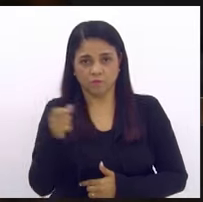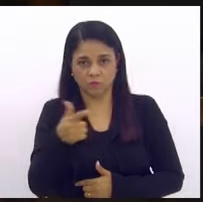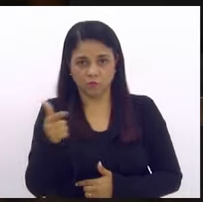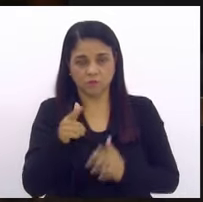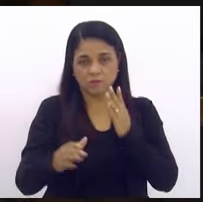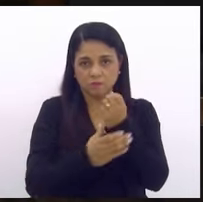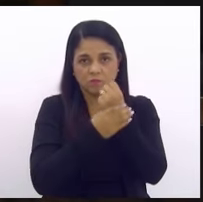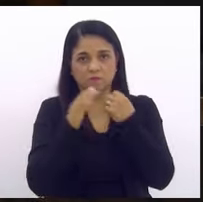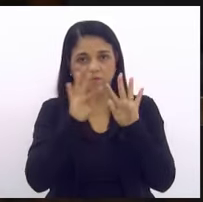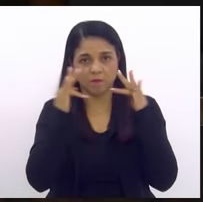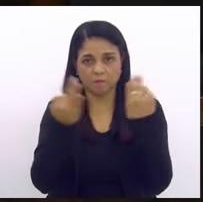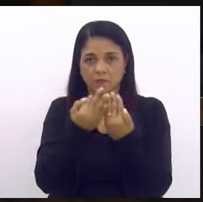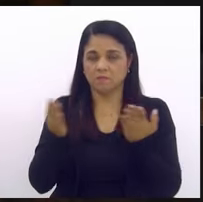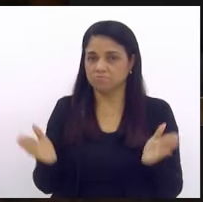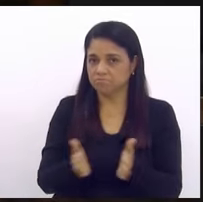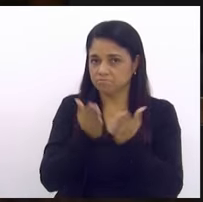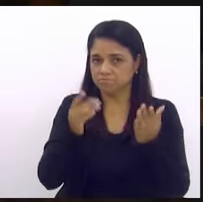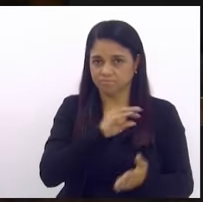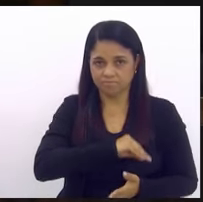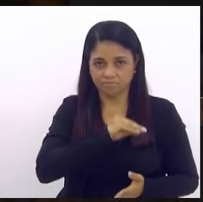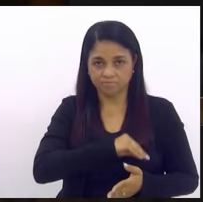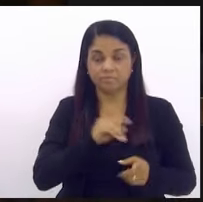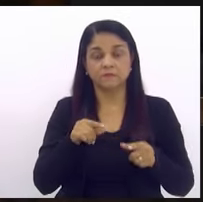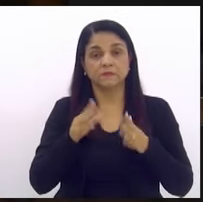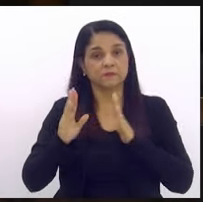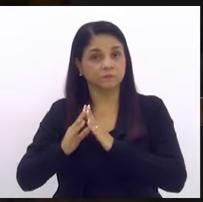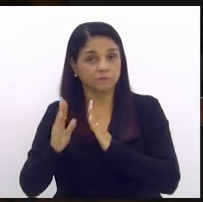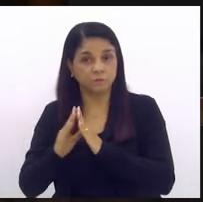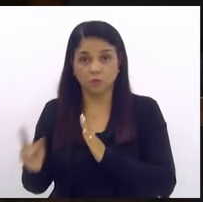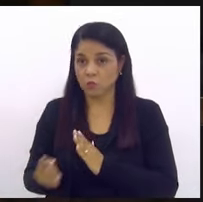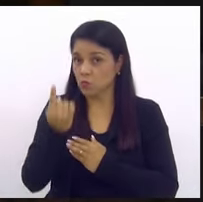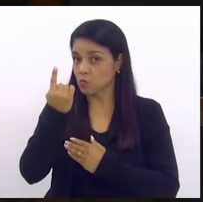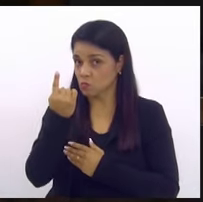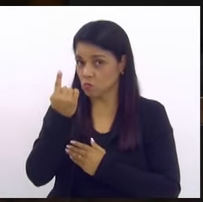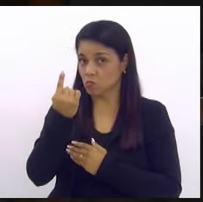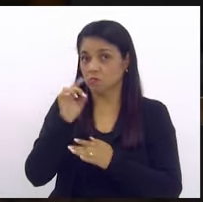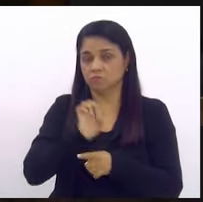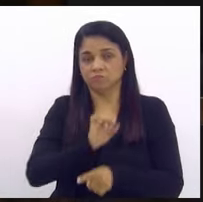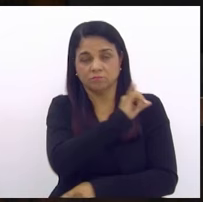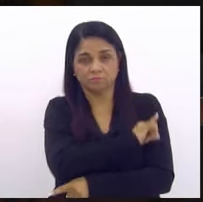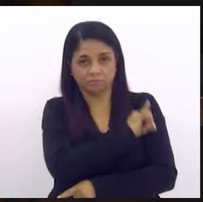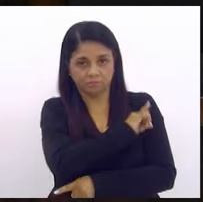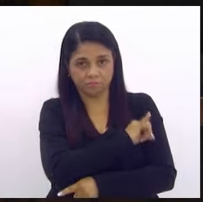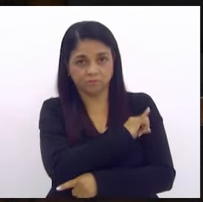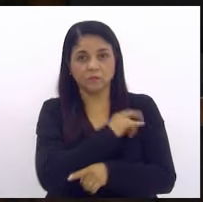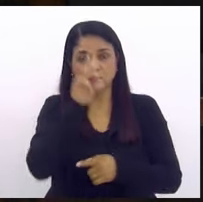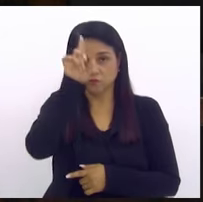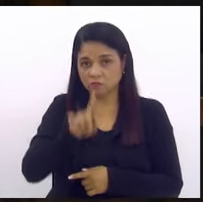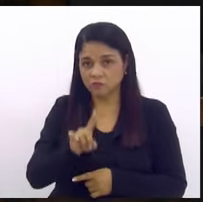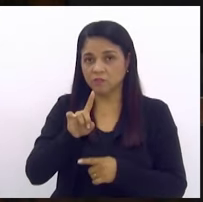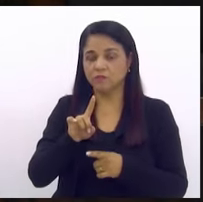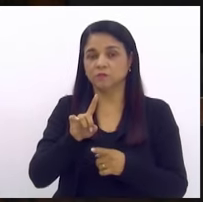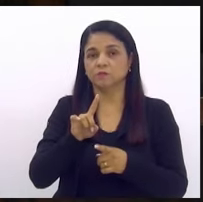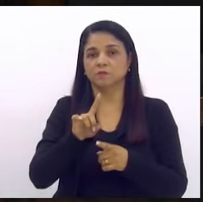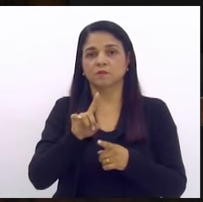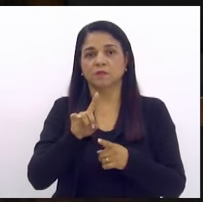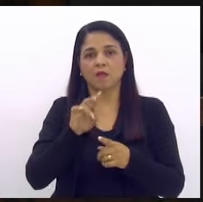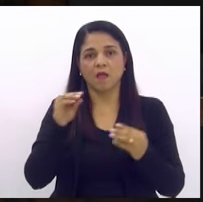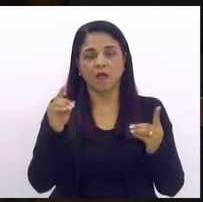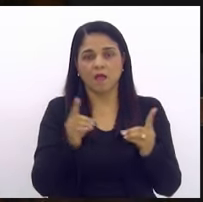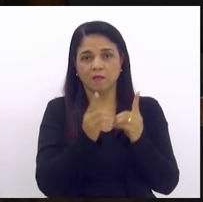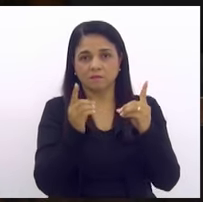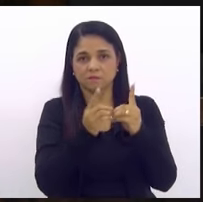às famílias de baixa renda que possuam e residam em um único imóvel no Estado do Rio de Janeiro o direito à assistência técnica